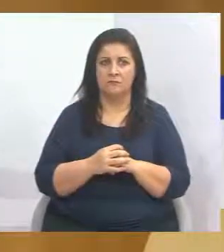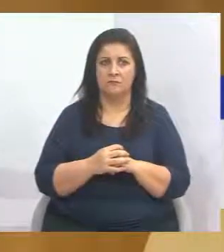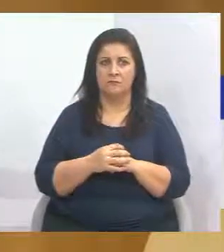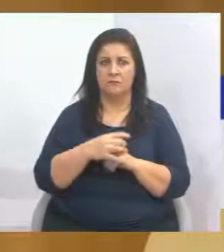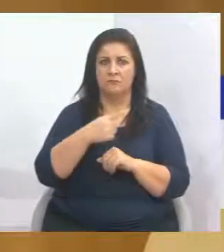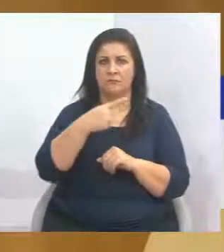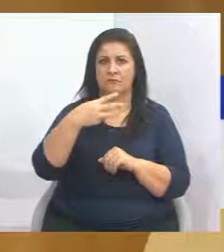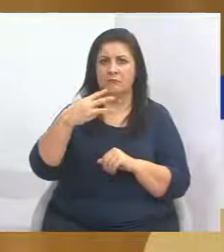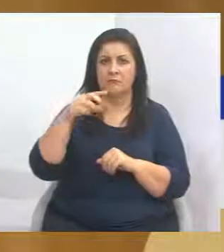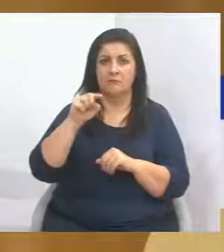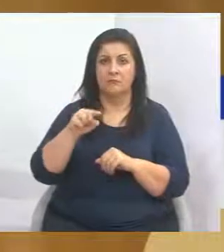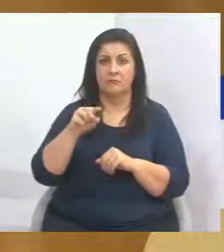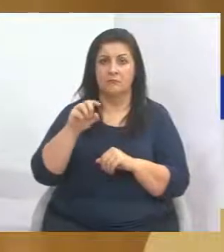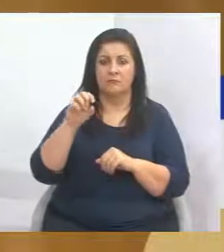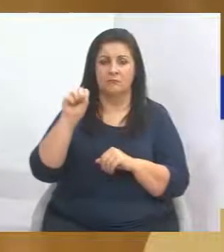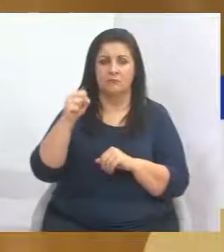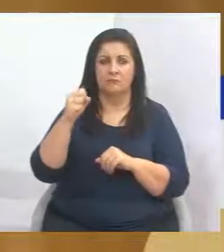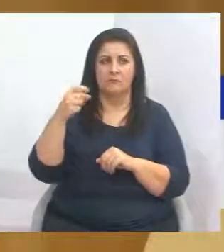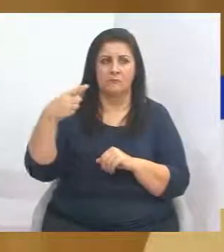13.2014,